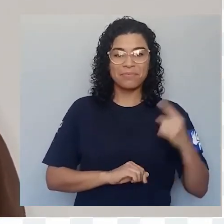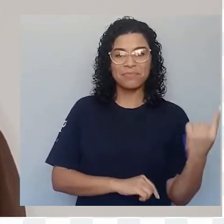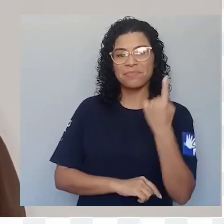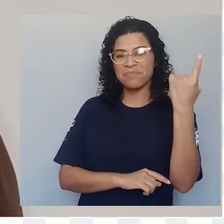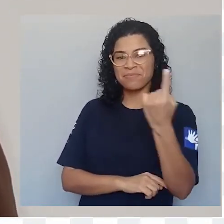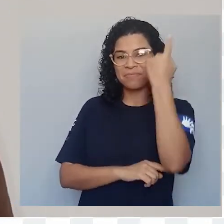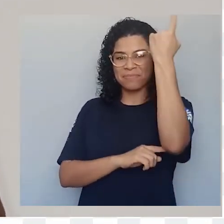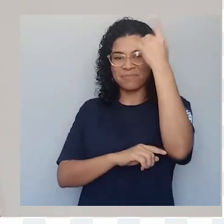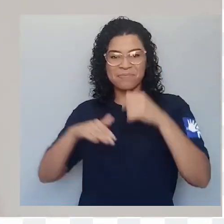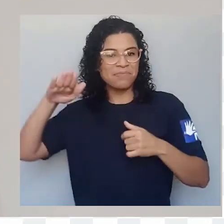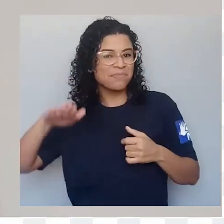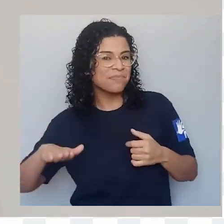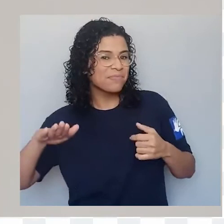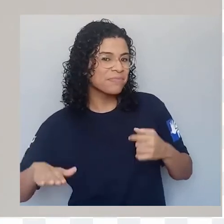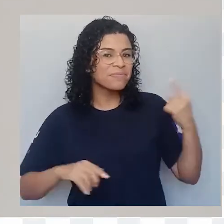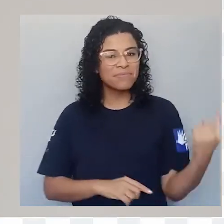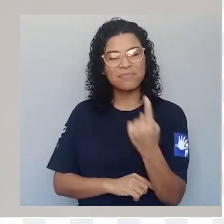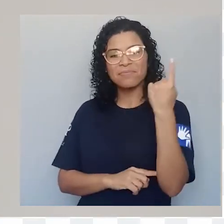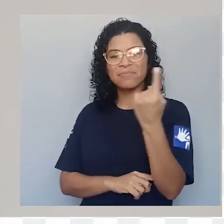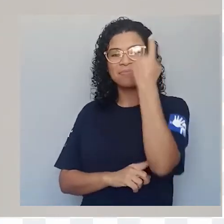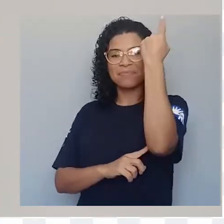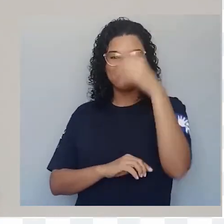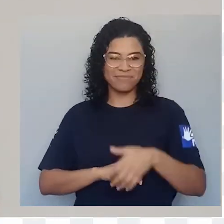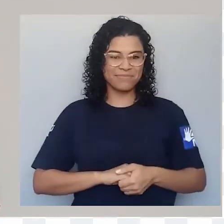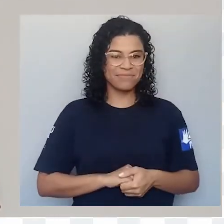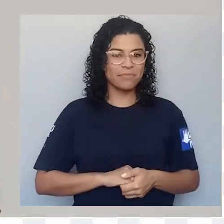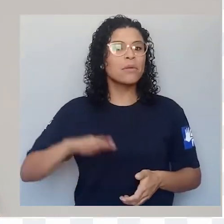Baixo, baixo, baixo. Alto, baixo, baixo.